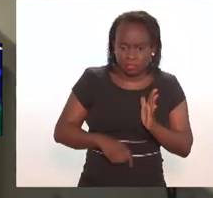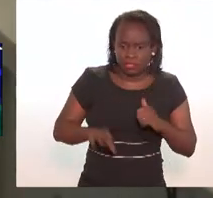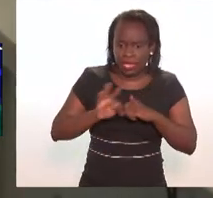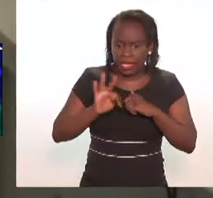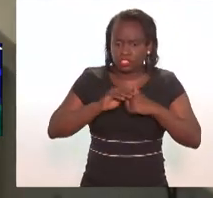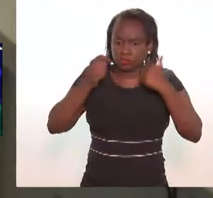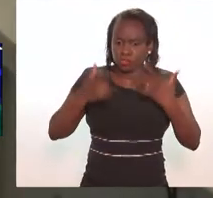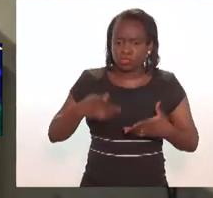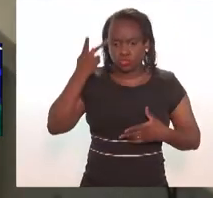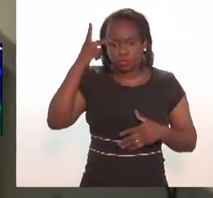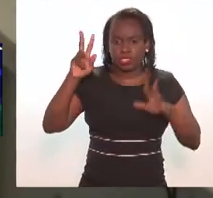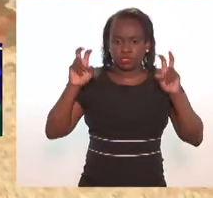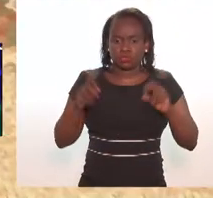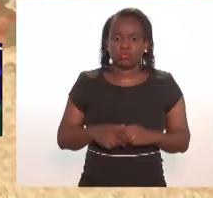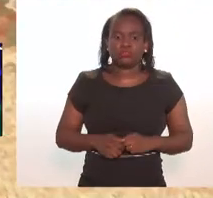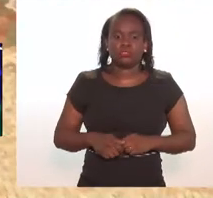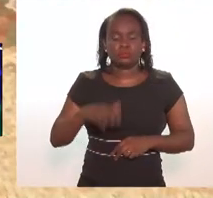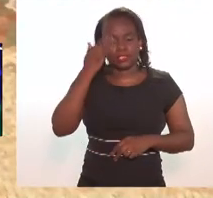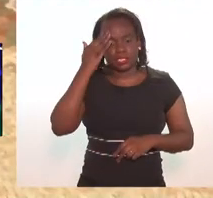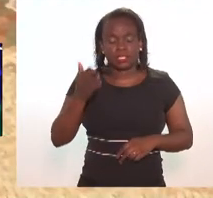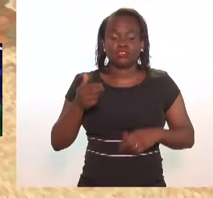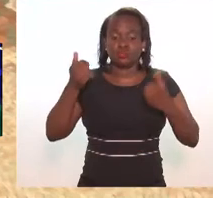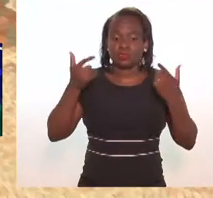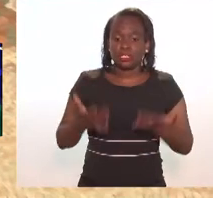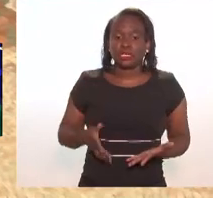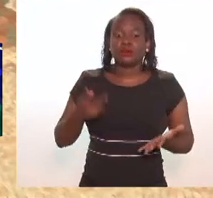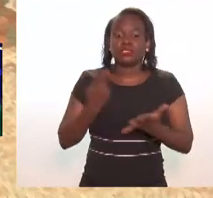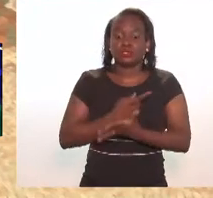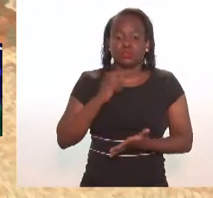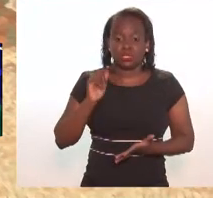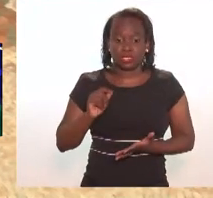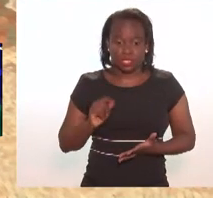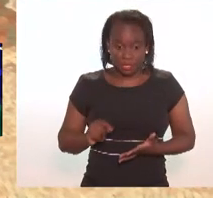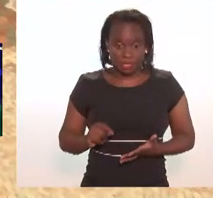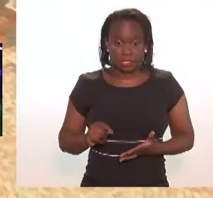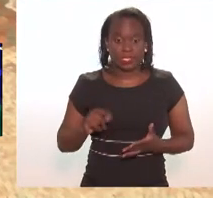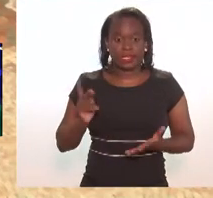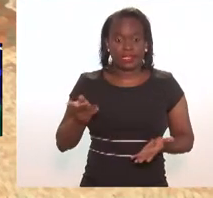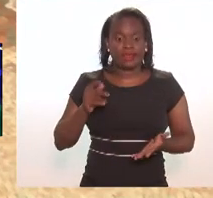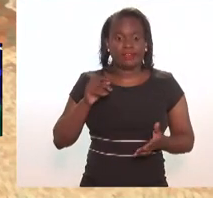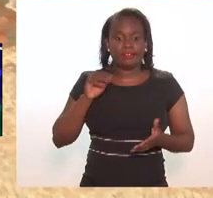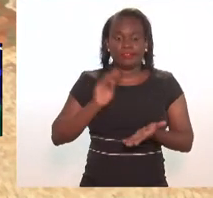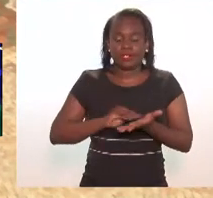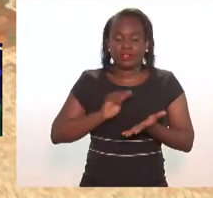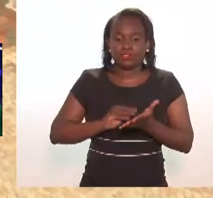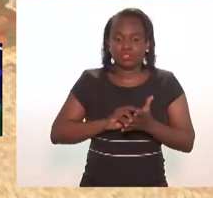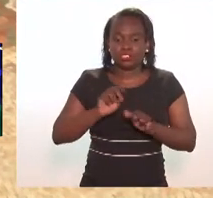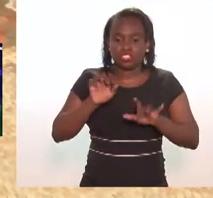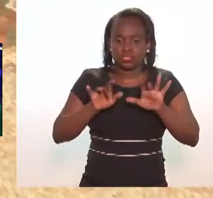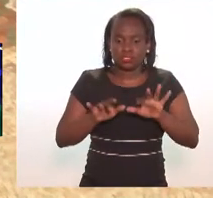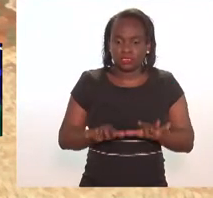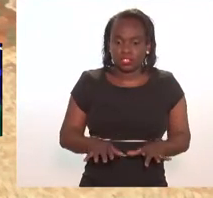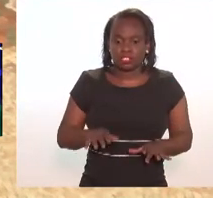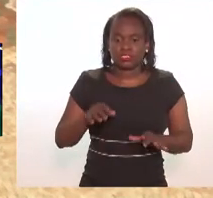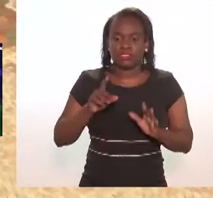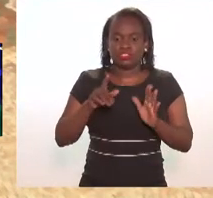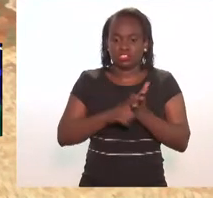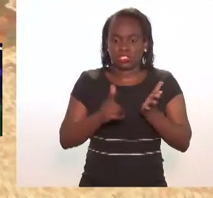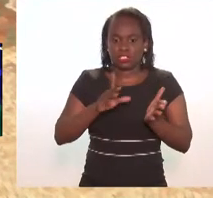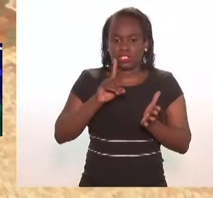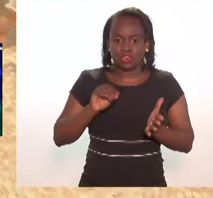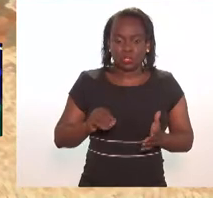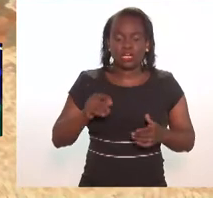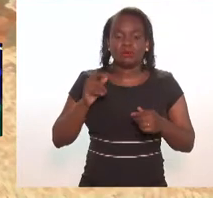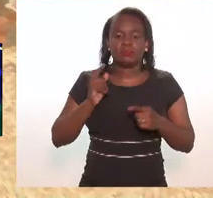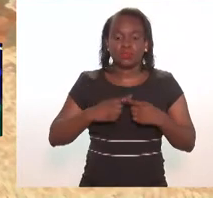pela parte. Só para esclarecer, deputado, o que aconteceu foi uma falha de diagramação do Diário Oficial do Estado, onde apareceu